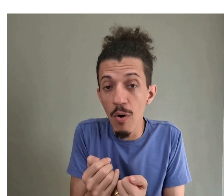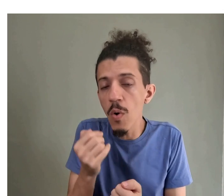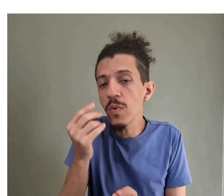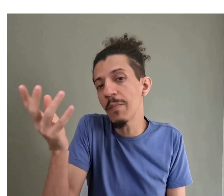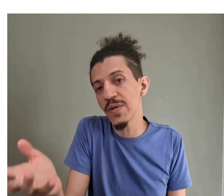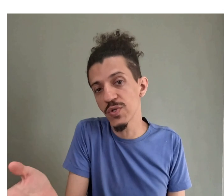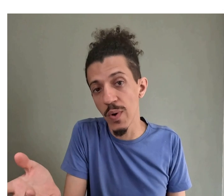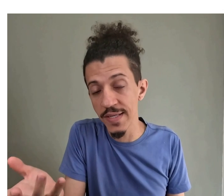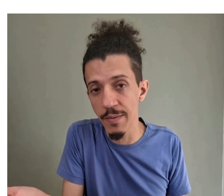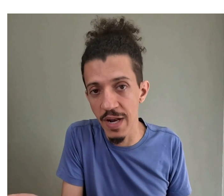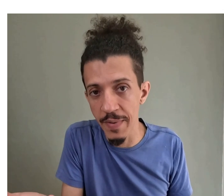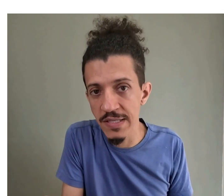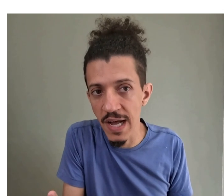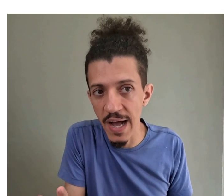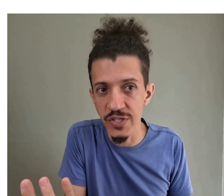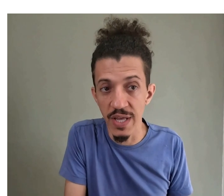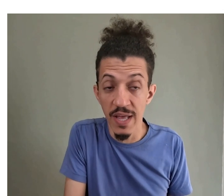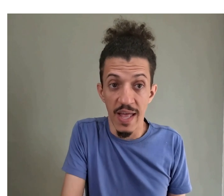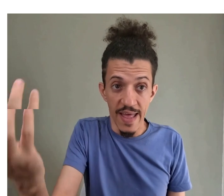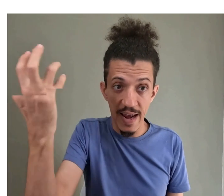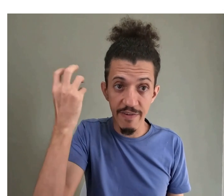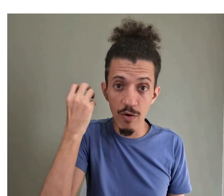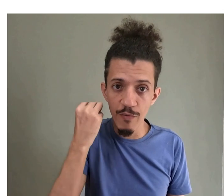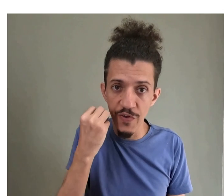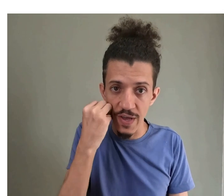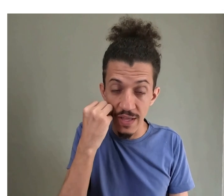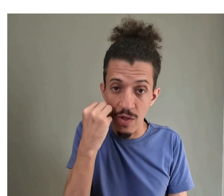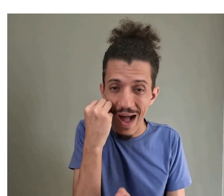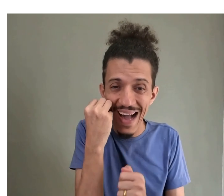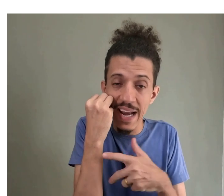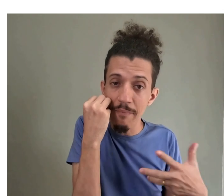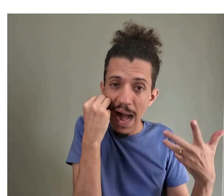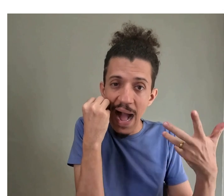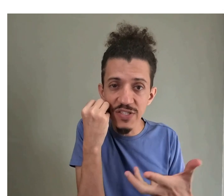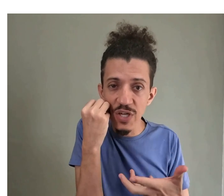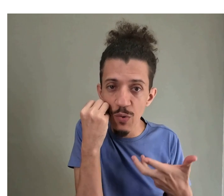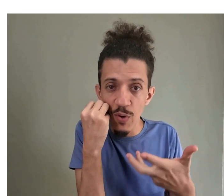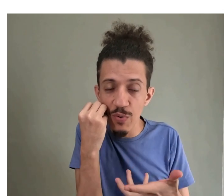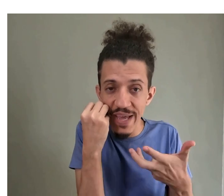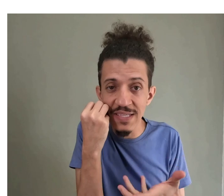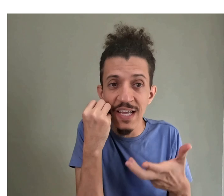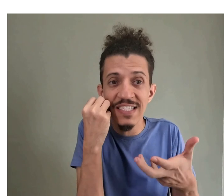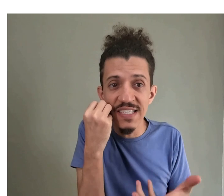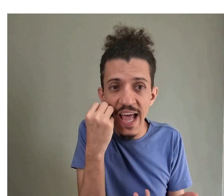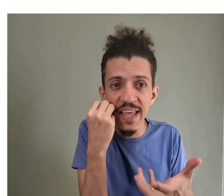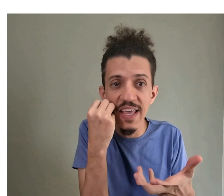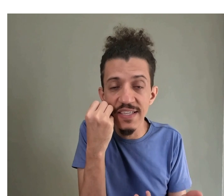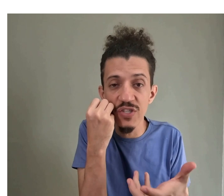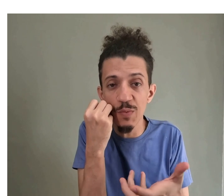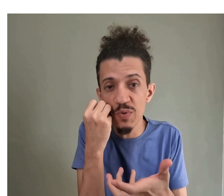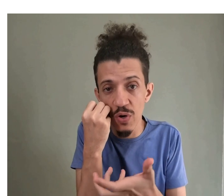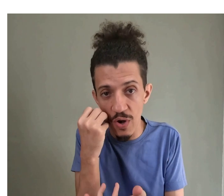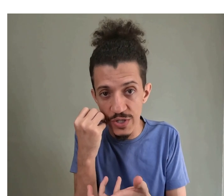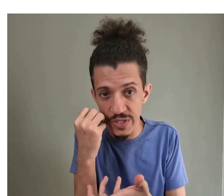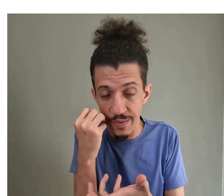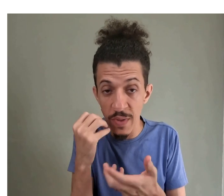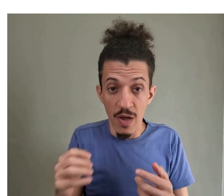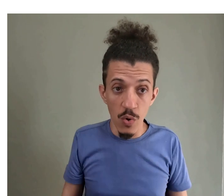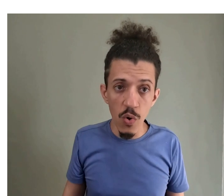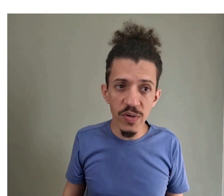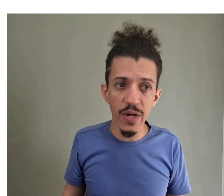Para outra pessoa receber a mensagem, ela vai ouvir. Então, a gramática do português segue esse tipo de